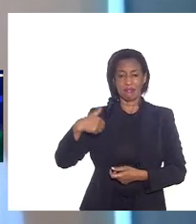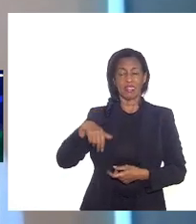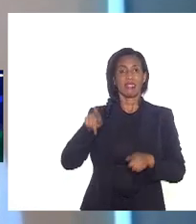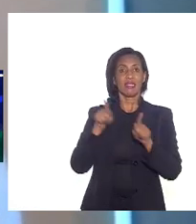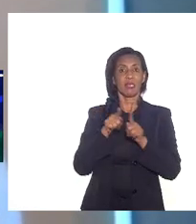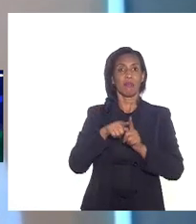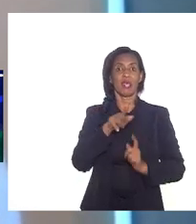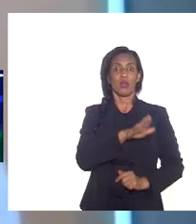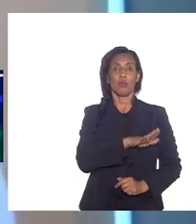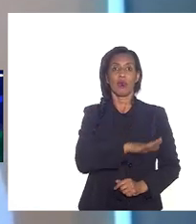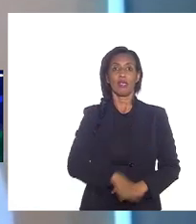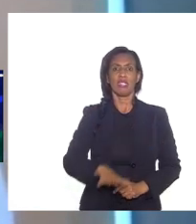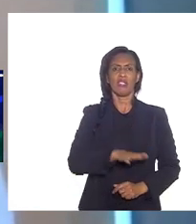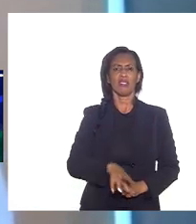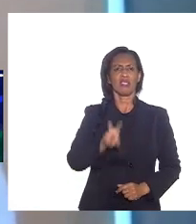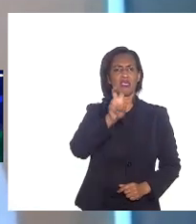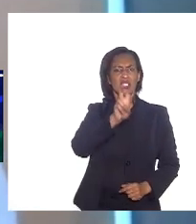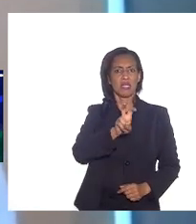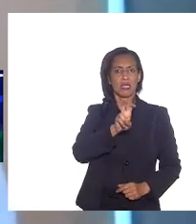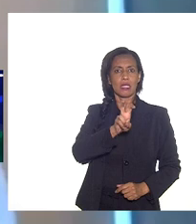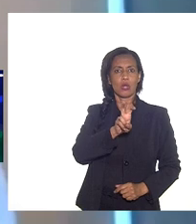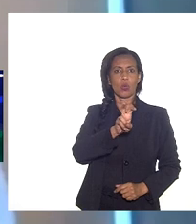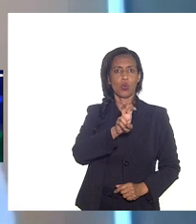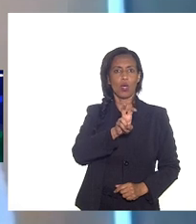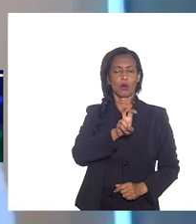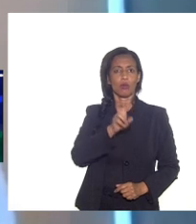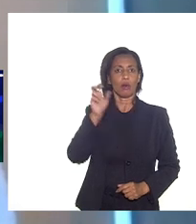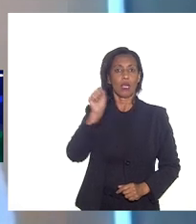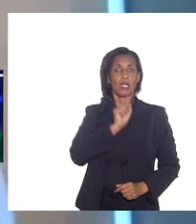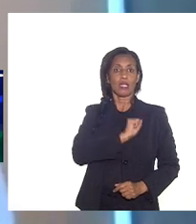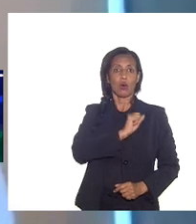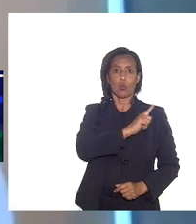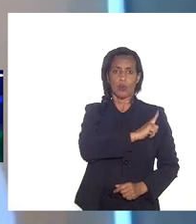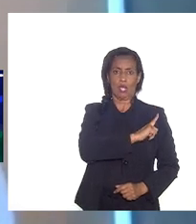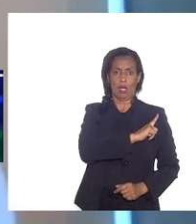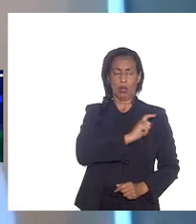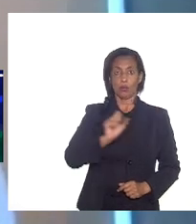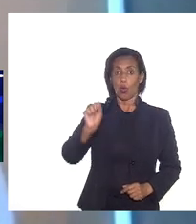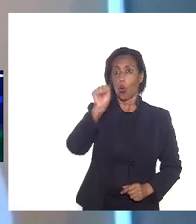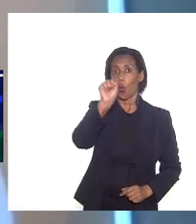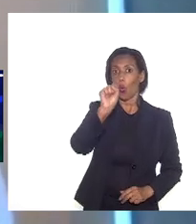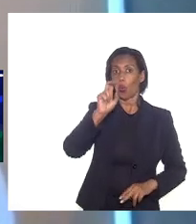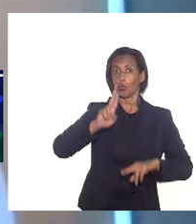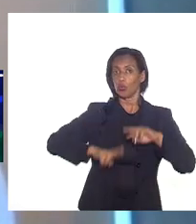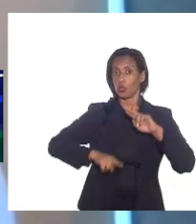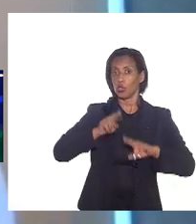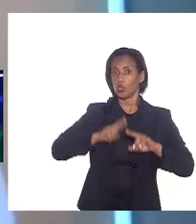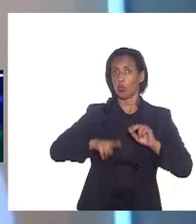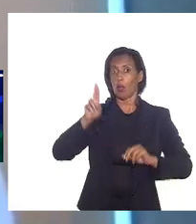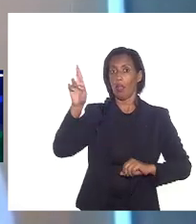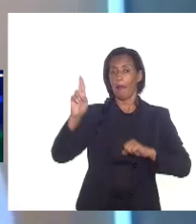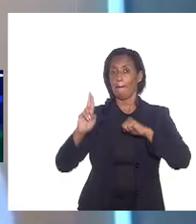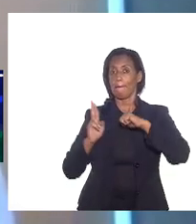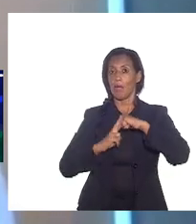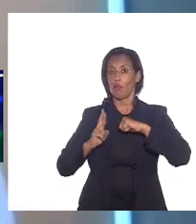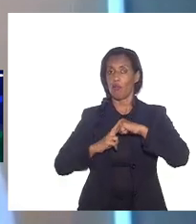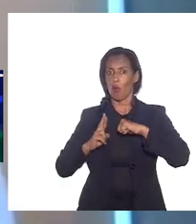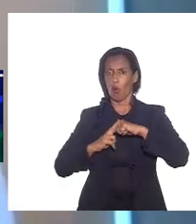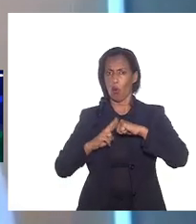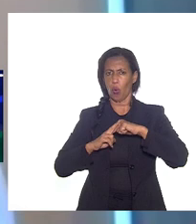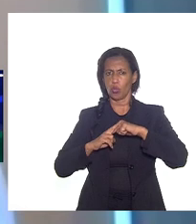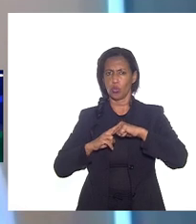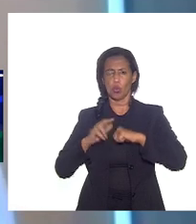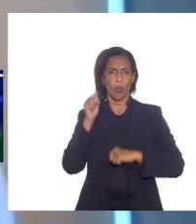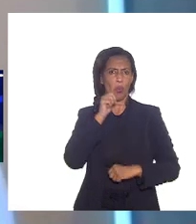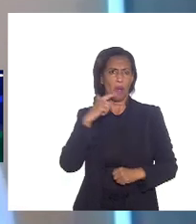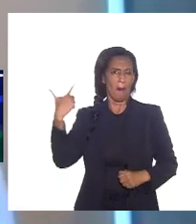em São Gonçalo. 8 de junho, em Belfor Roxo, uma jovem de 22 anos foi baleada na cabeça e